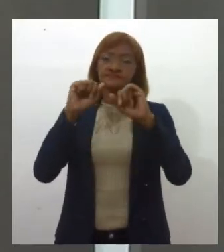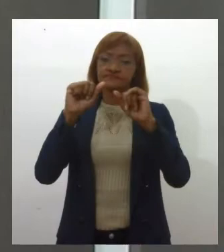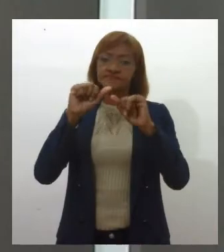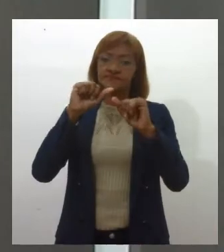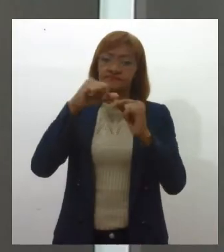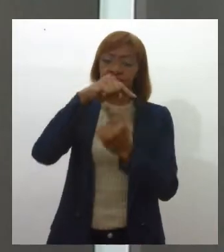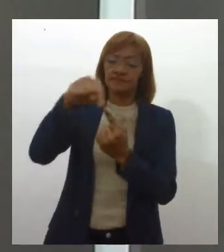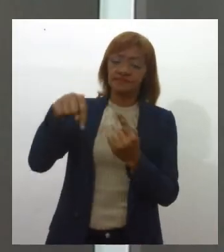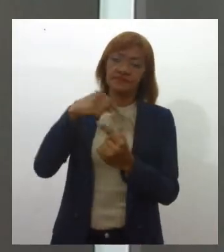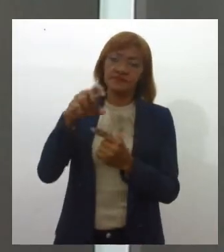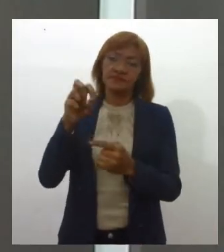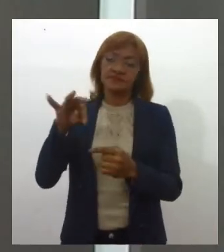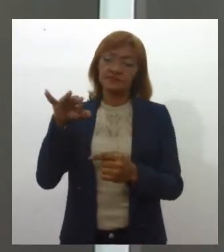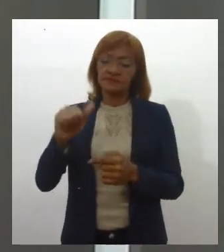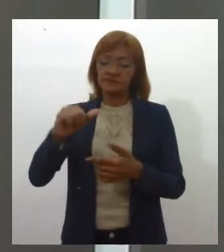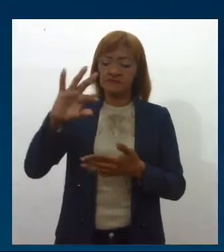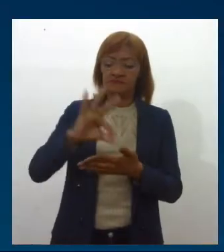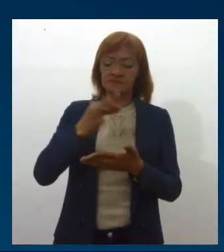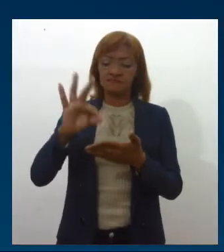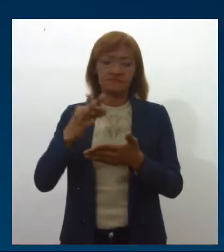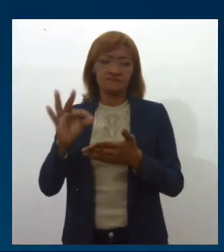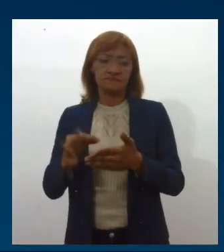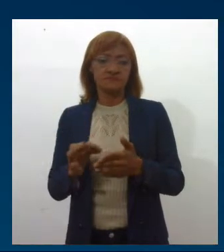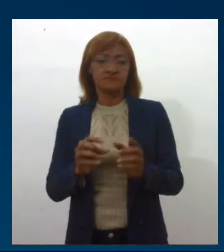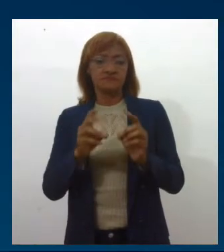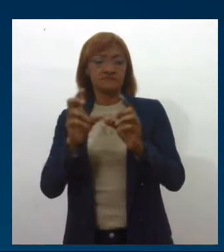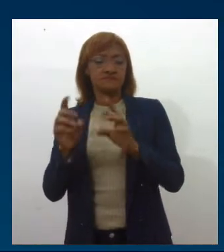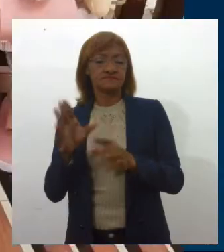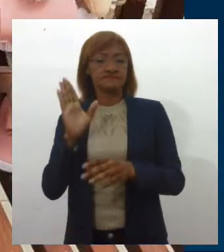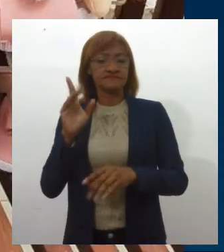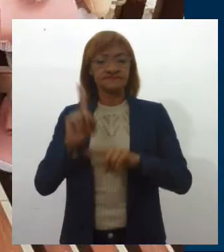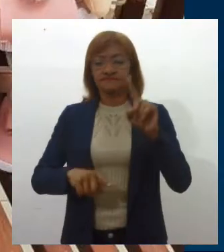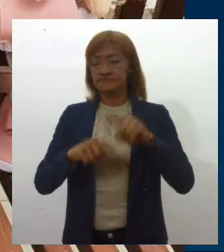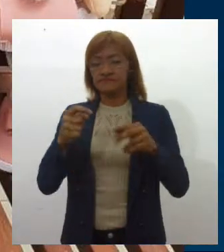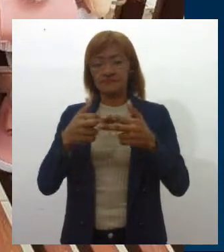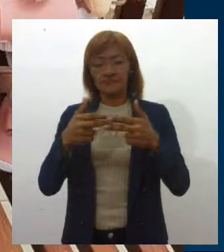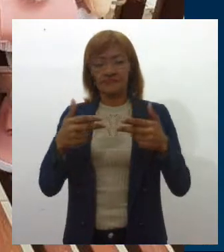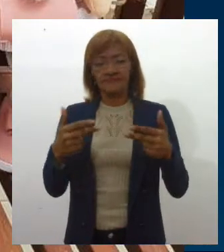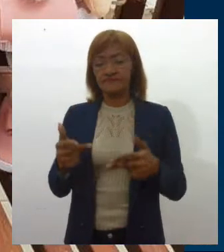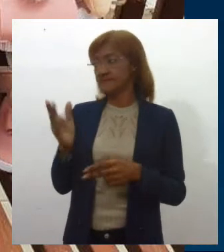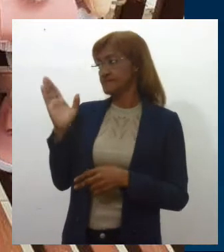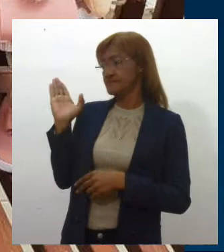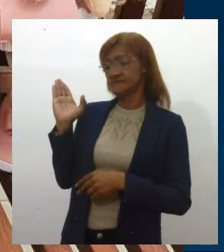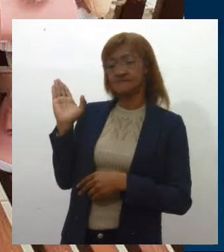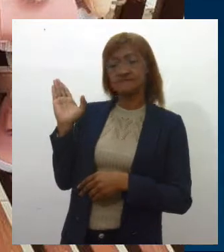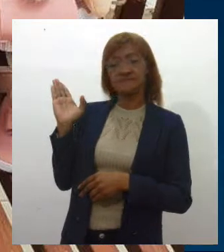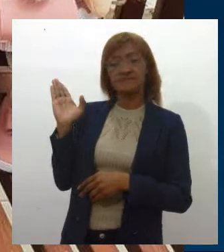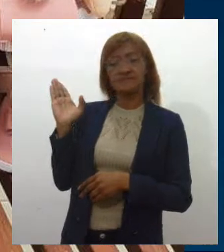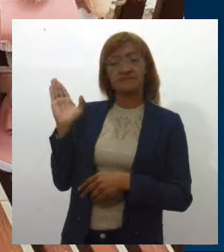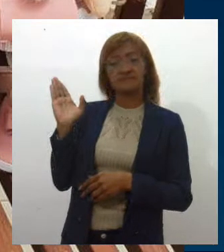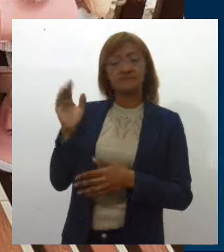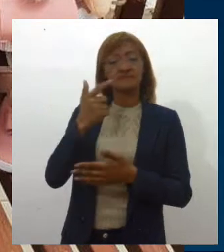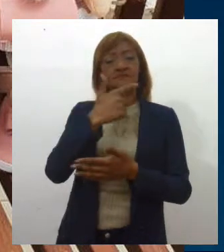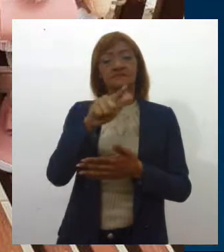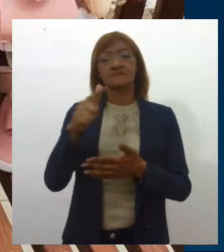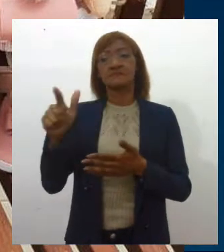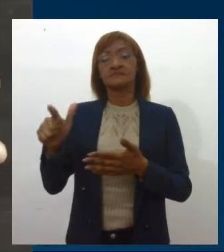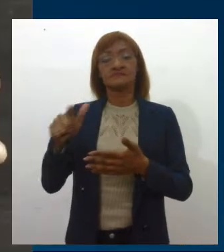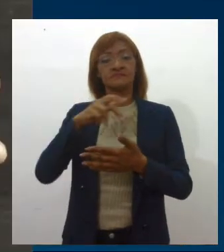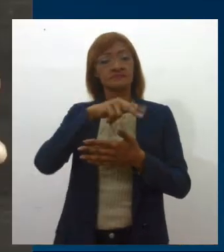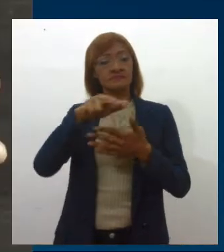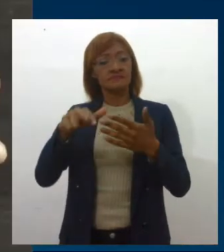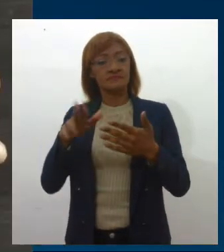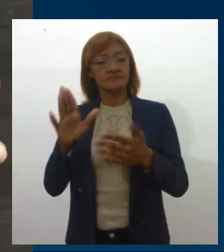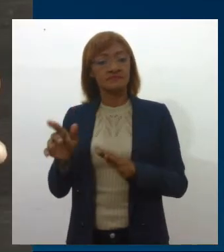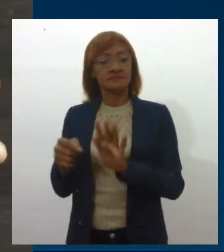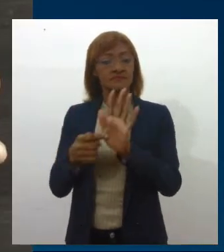artesãs comercializam peças em porcelana, madeira, tecido, vidro, crochê e muito mais. A mostra fica